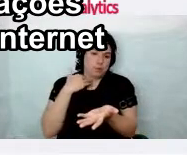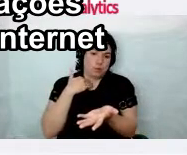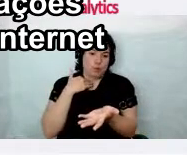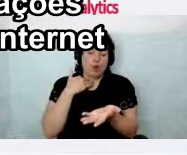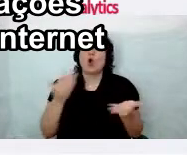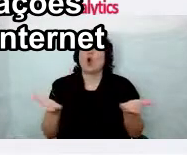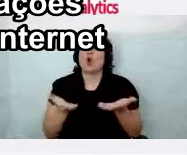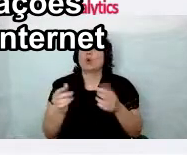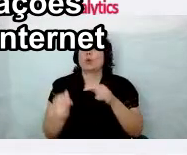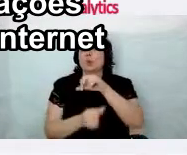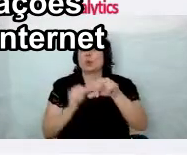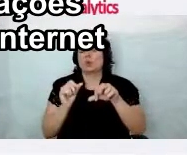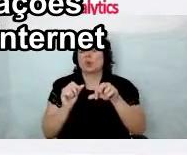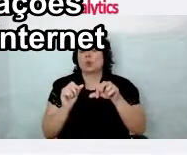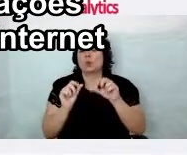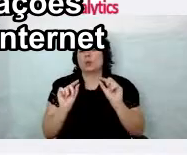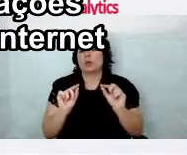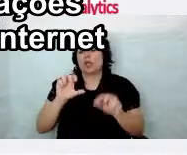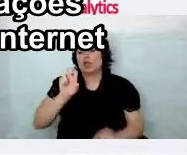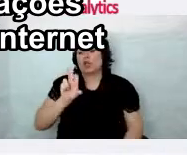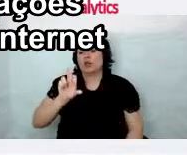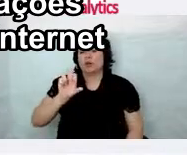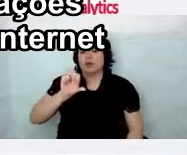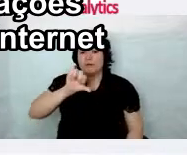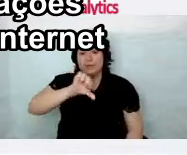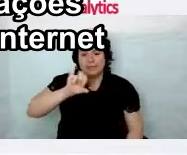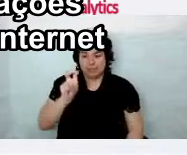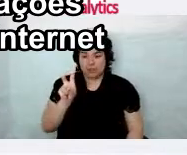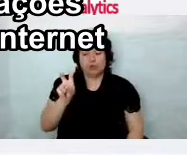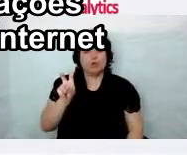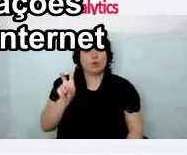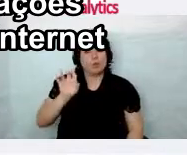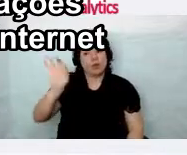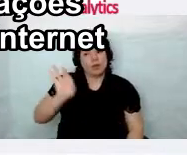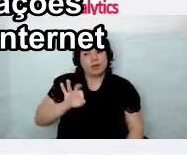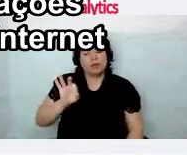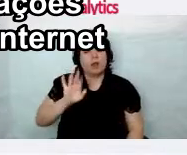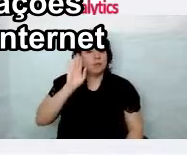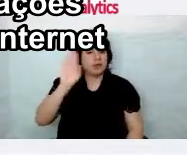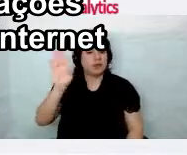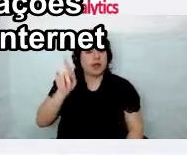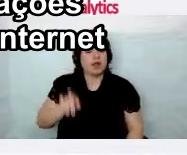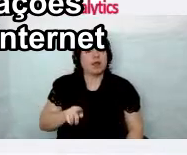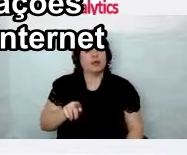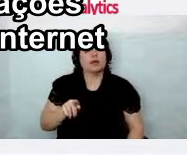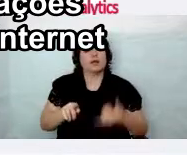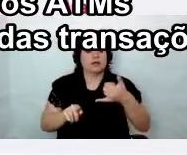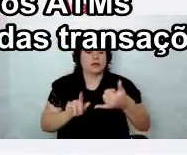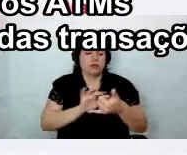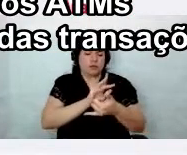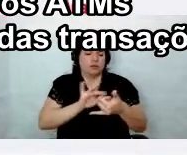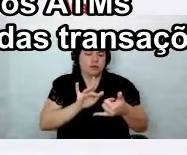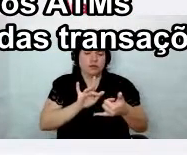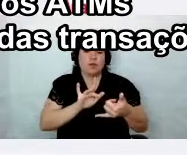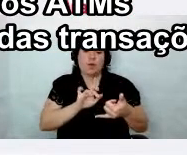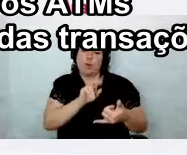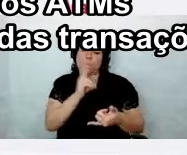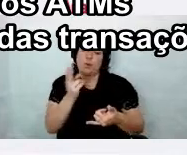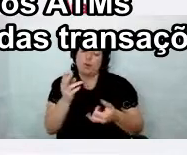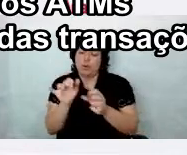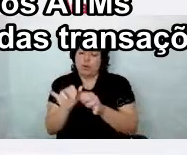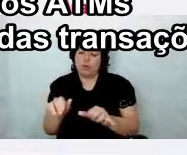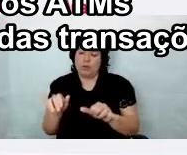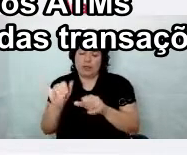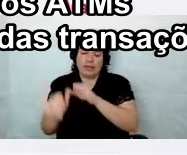cerca de 95% das transações acontecem no canal mobile ou internet, e se a gente colocar